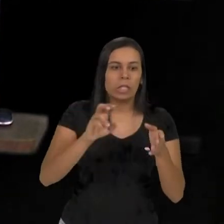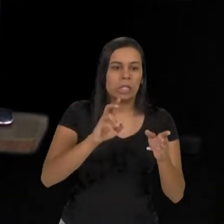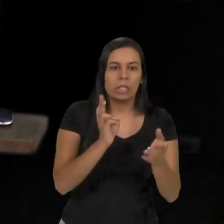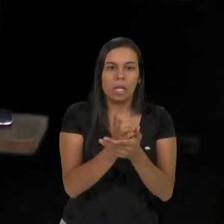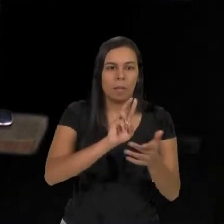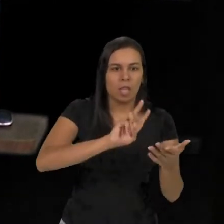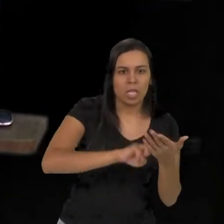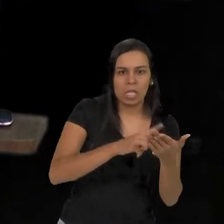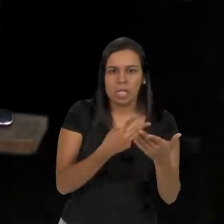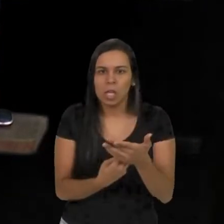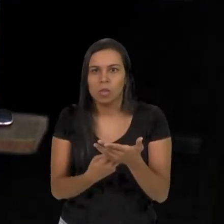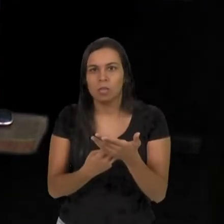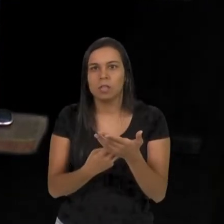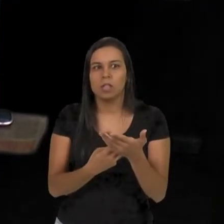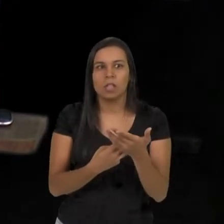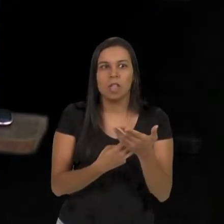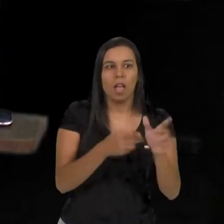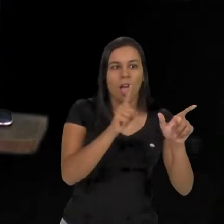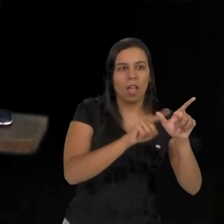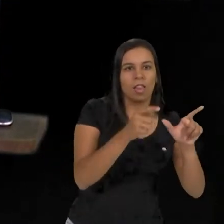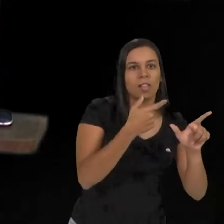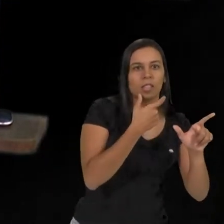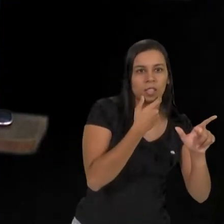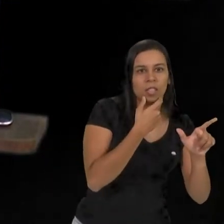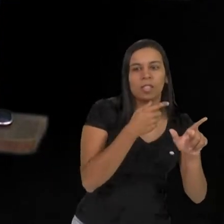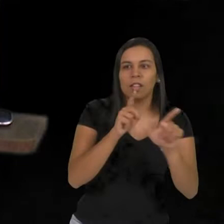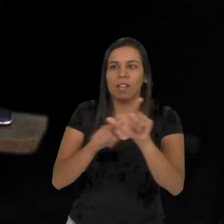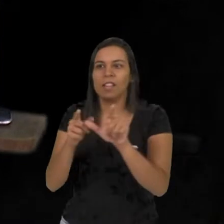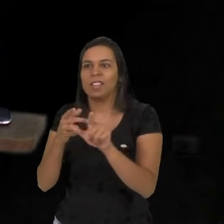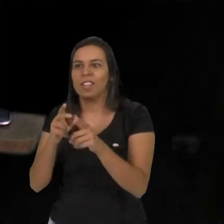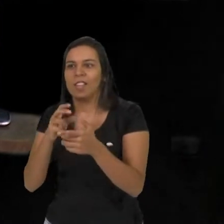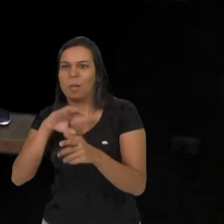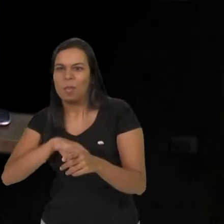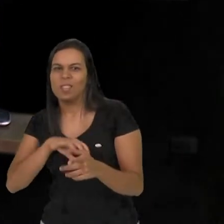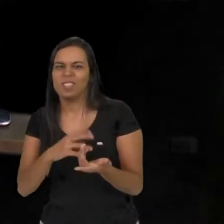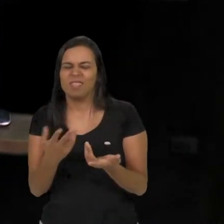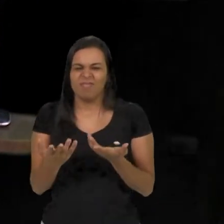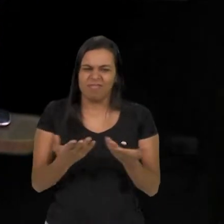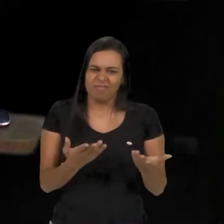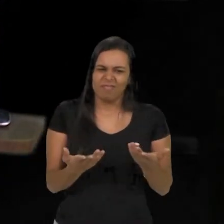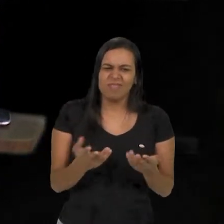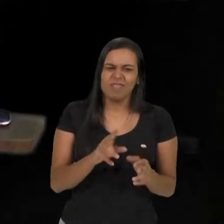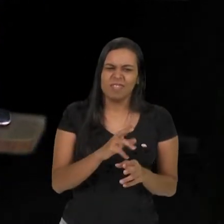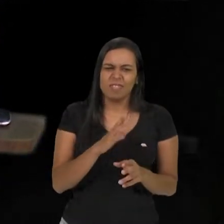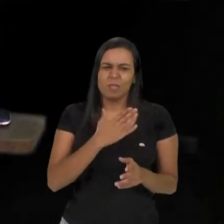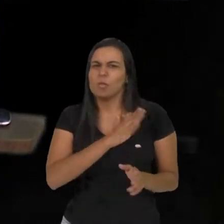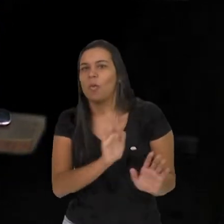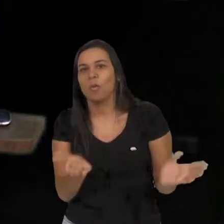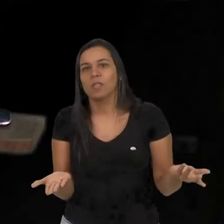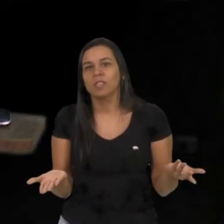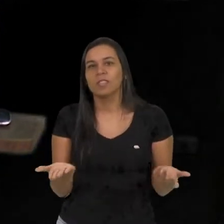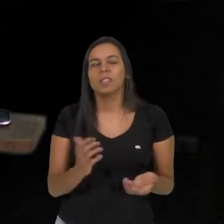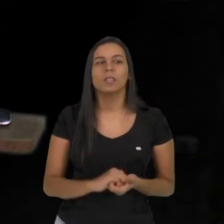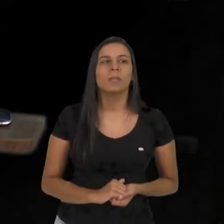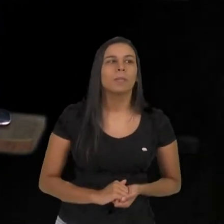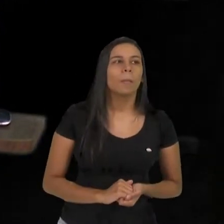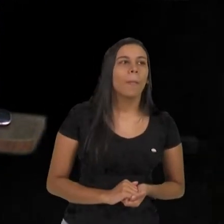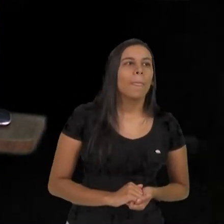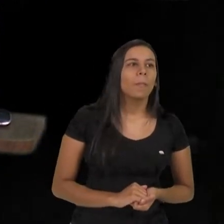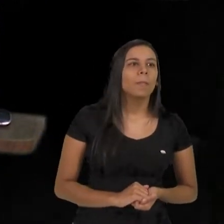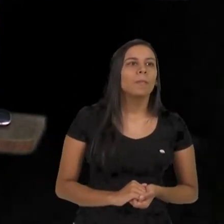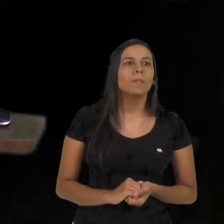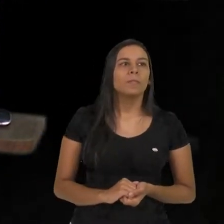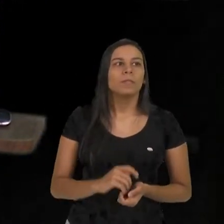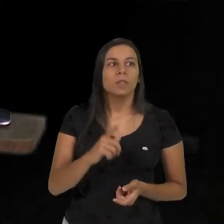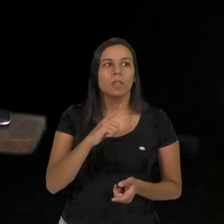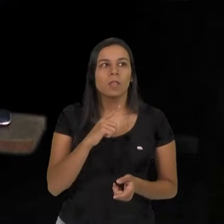a letra em português, inglês, a letra em português, você se decepciona um pouco. Tentar entendê-la em vez de traduzi-la. As charges vão aparecer, Garfield